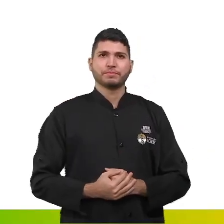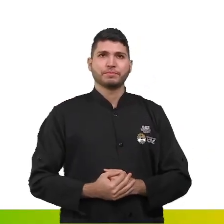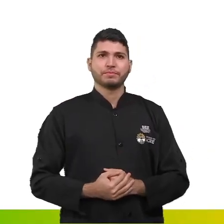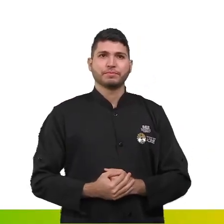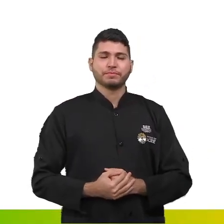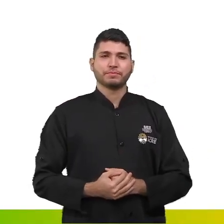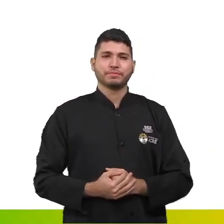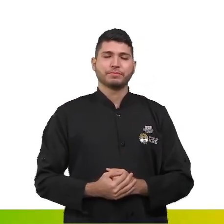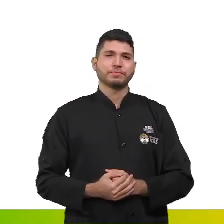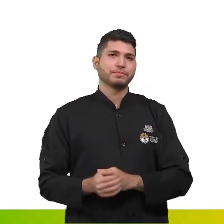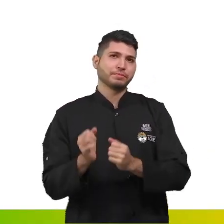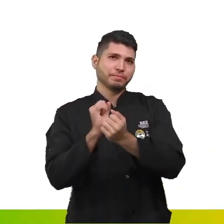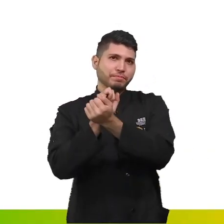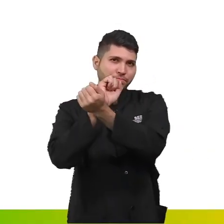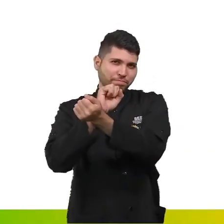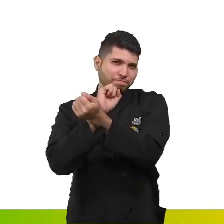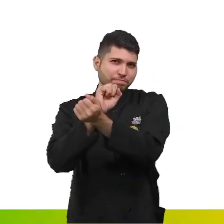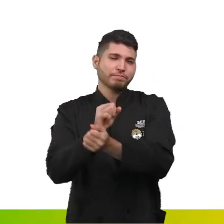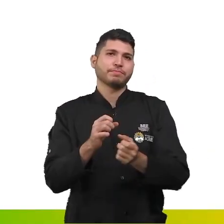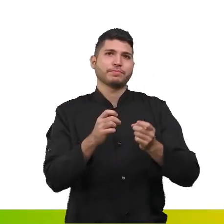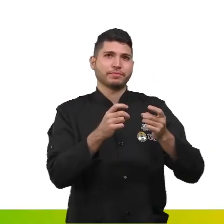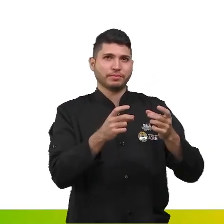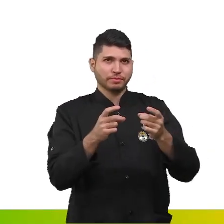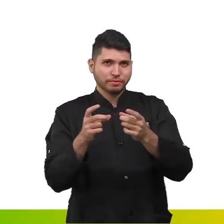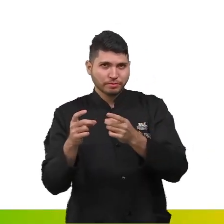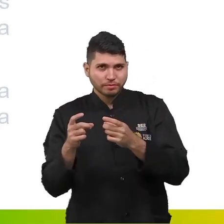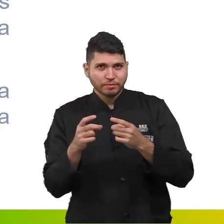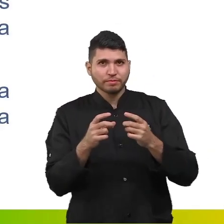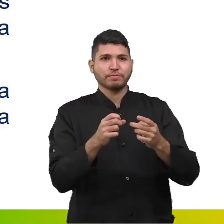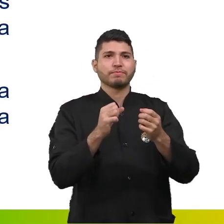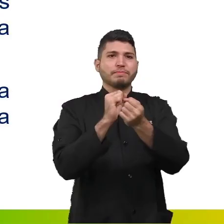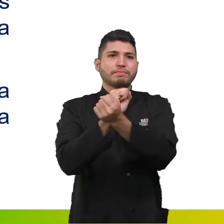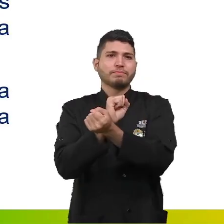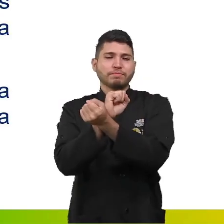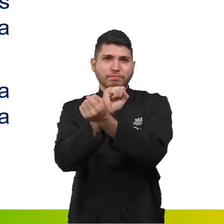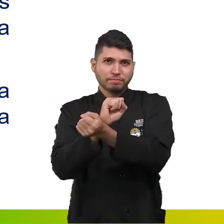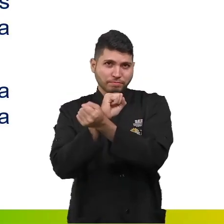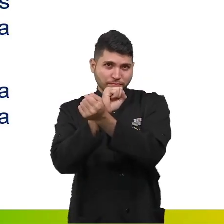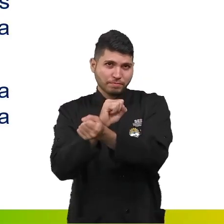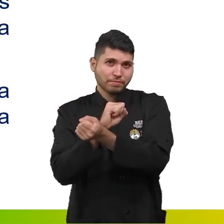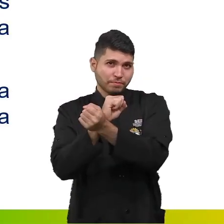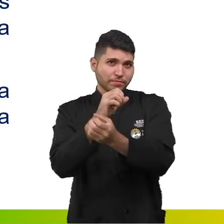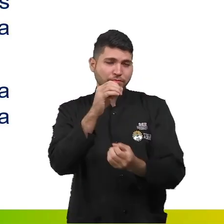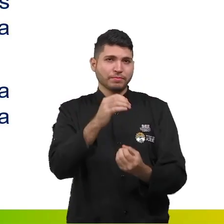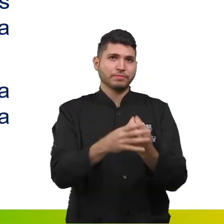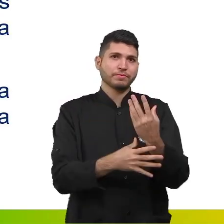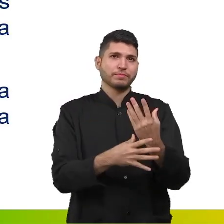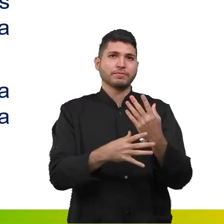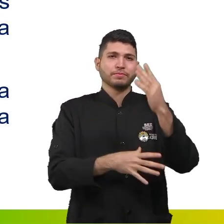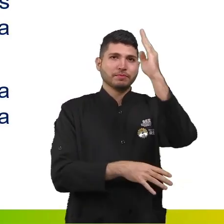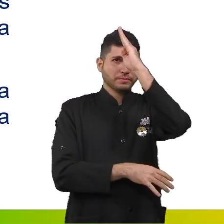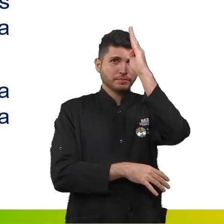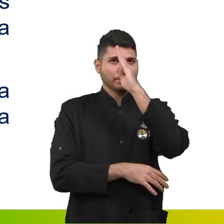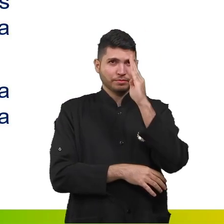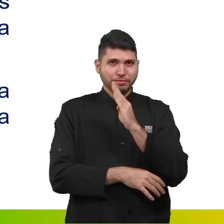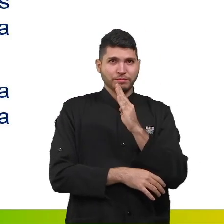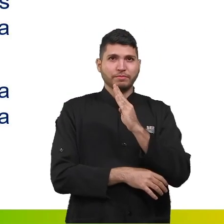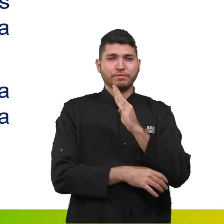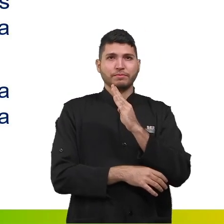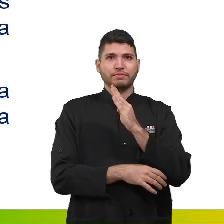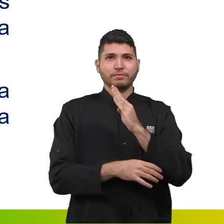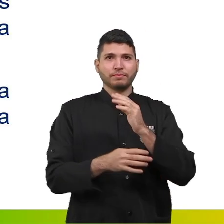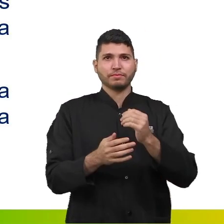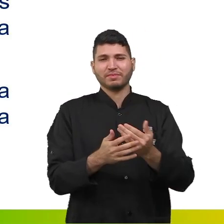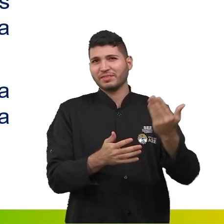a escravidão e o comércio de escravos, como mercadoria humana, surge no Brasil desde